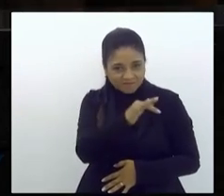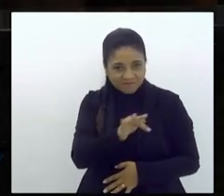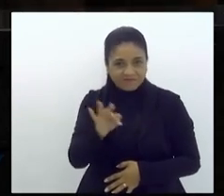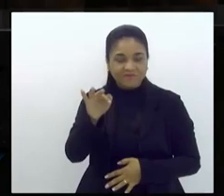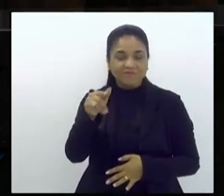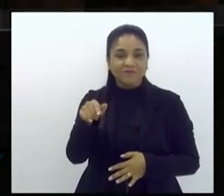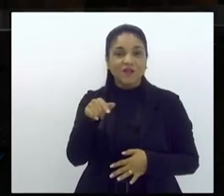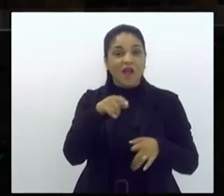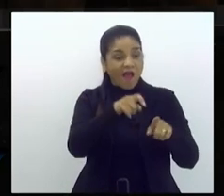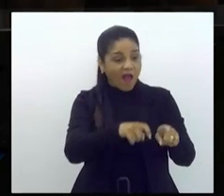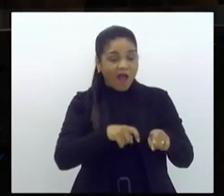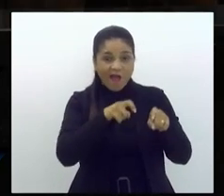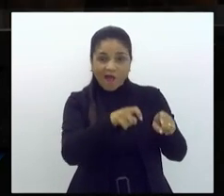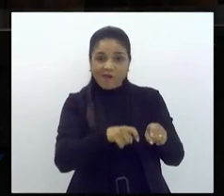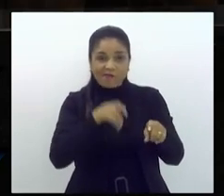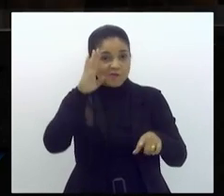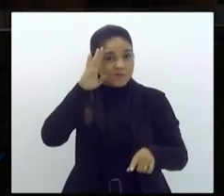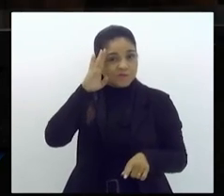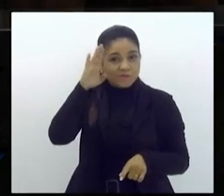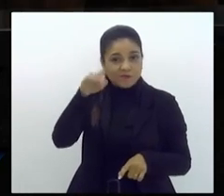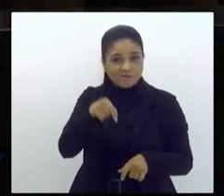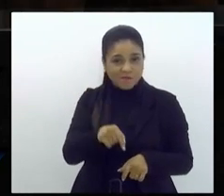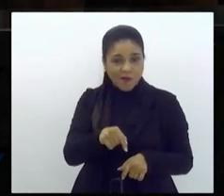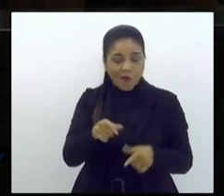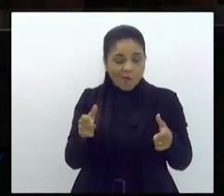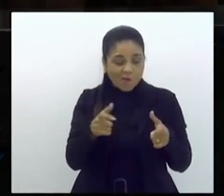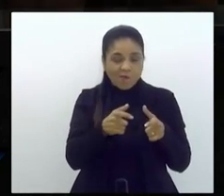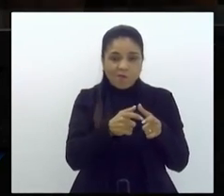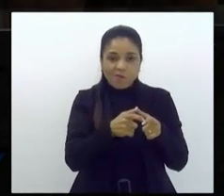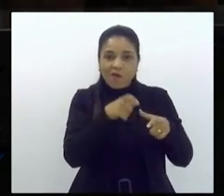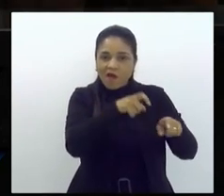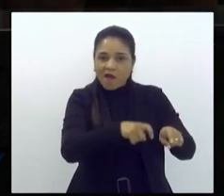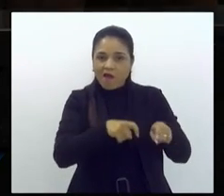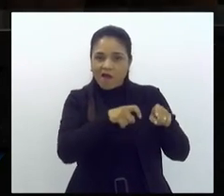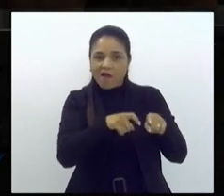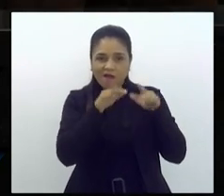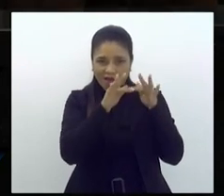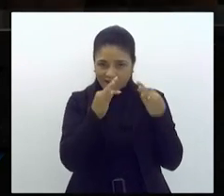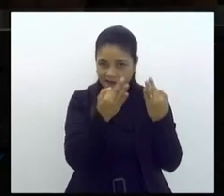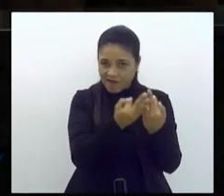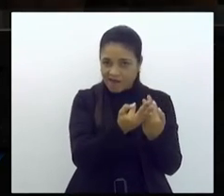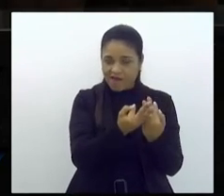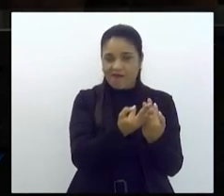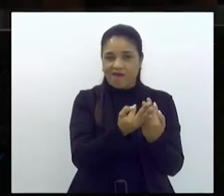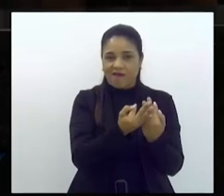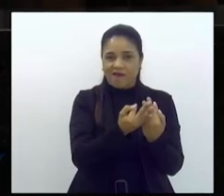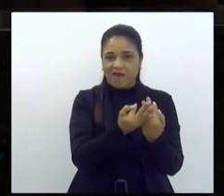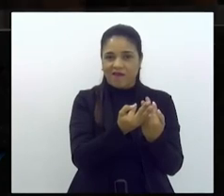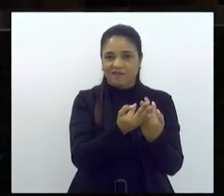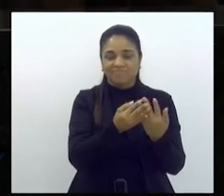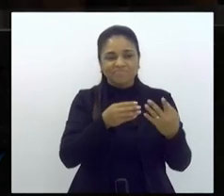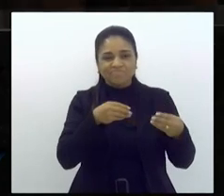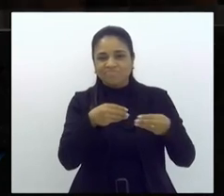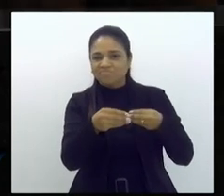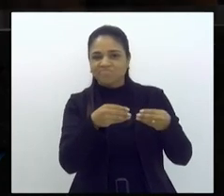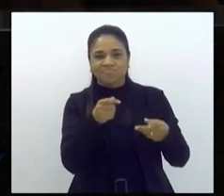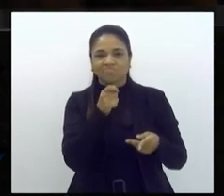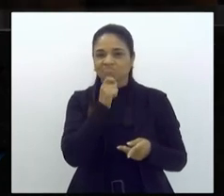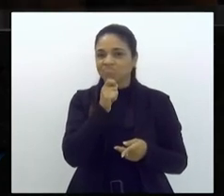a agricultura principalmente a pequena agricultura do nosso Estado é invisibilizada